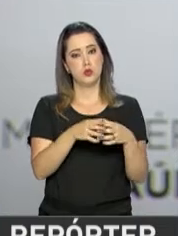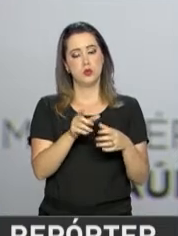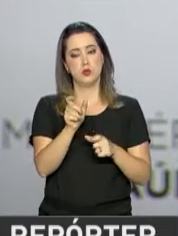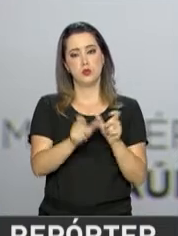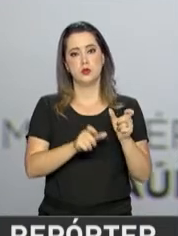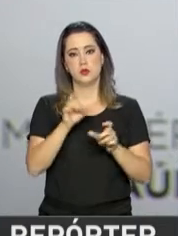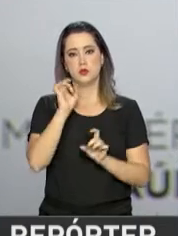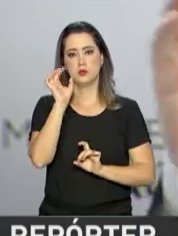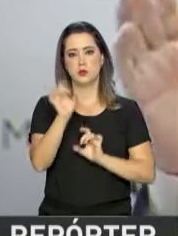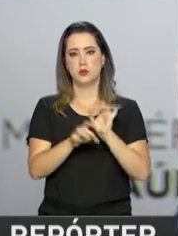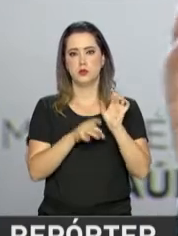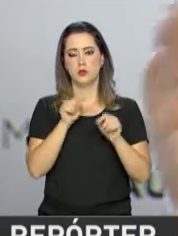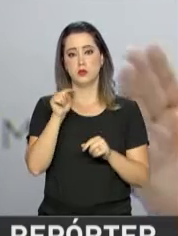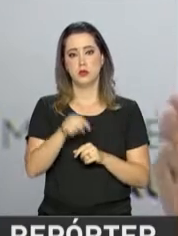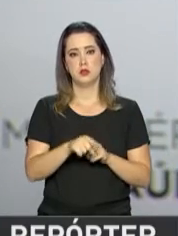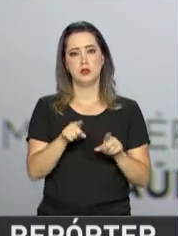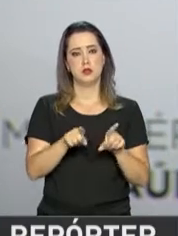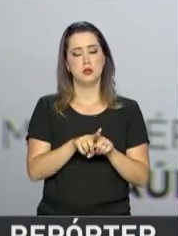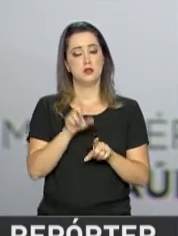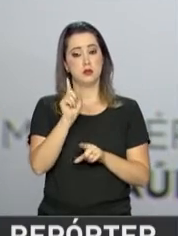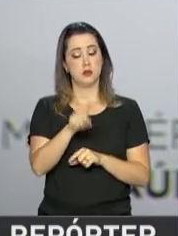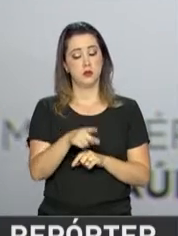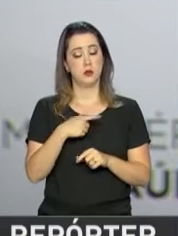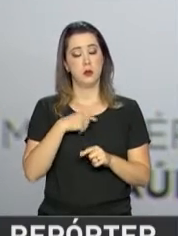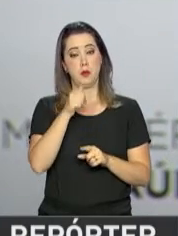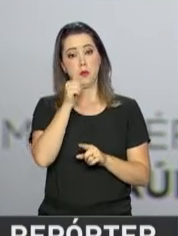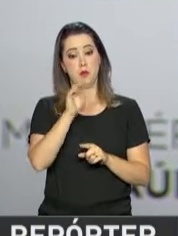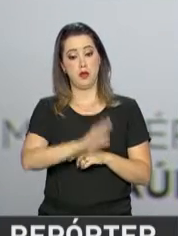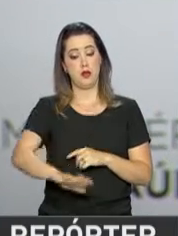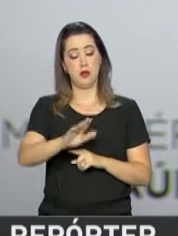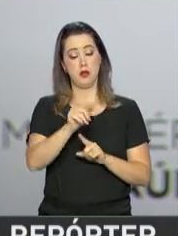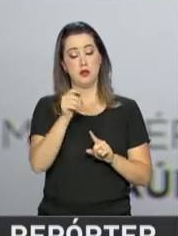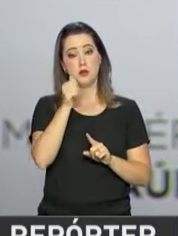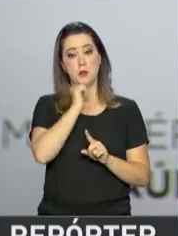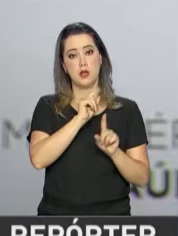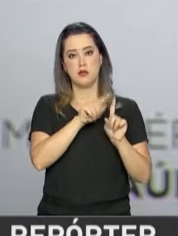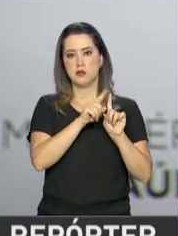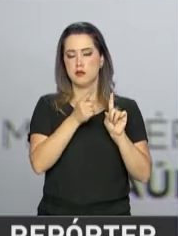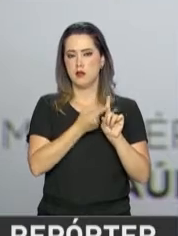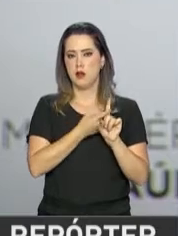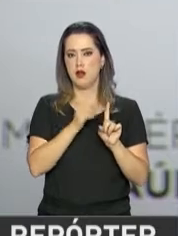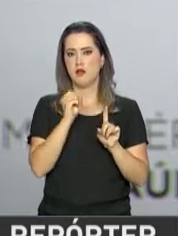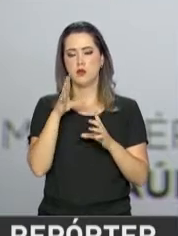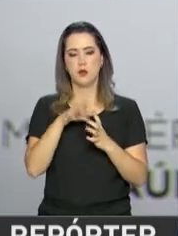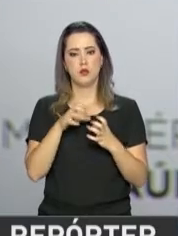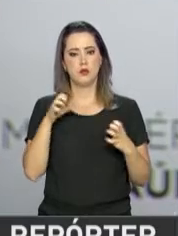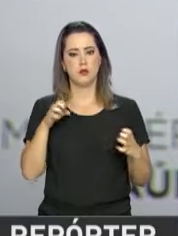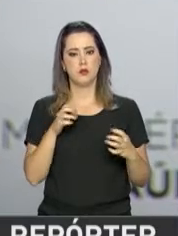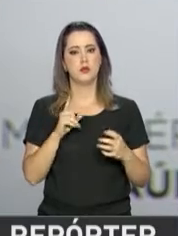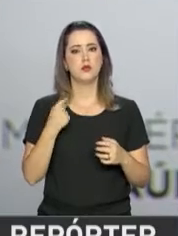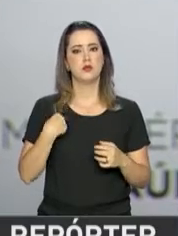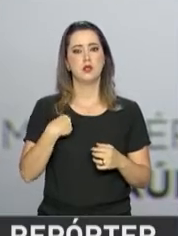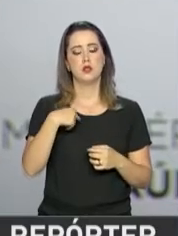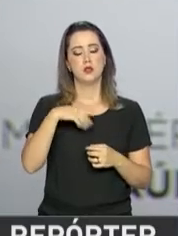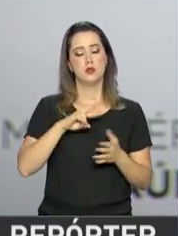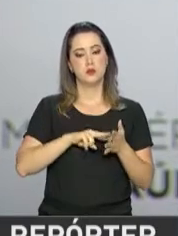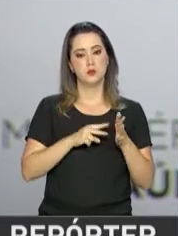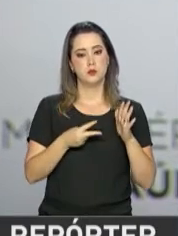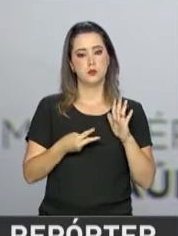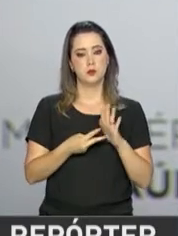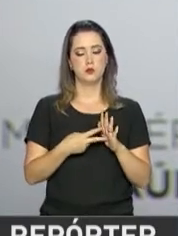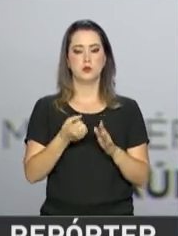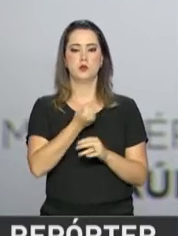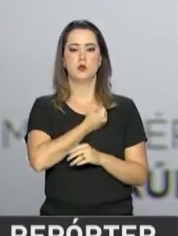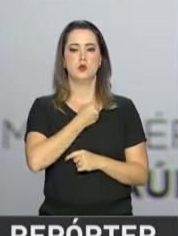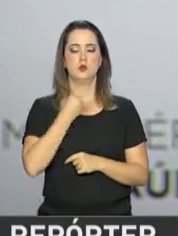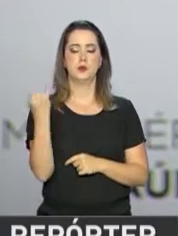especialmente aqui crianças gestantes idosos que é correspondem a um número